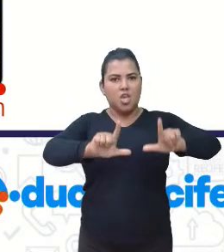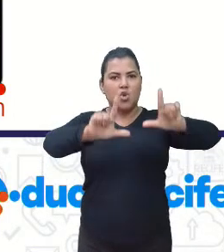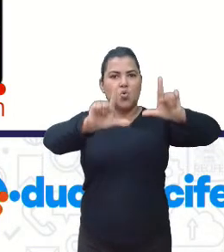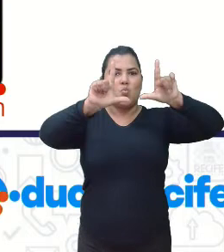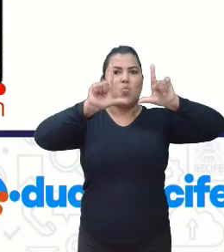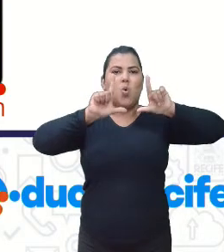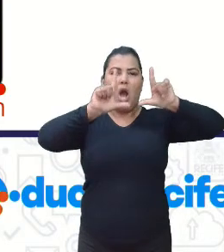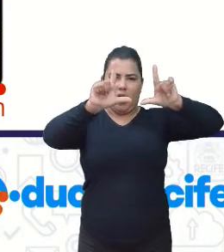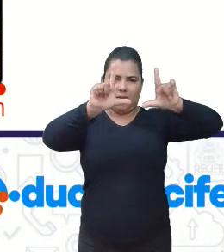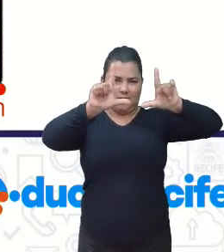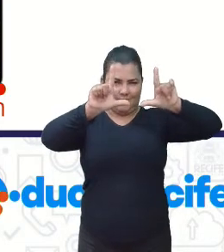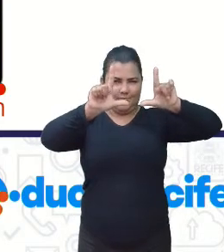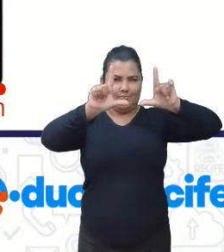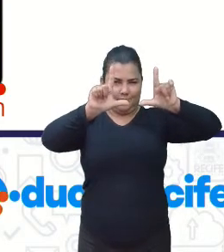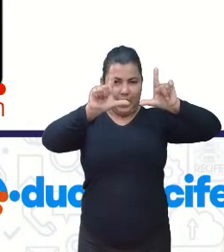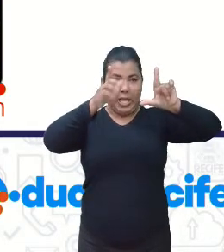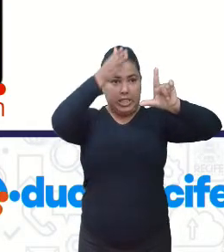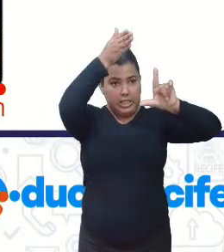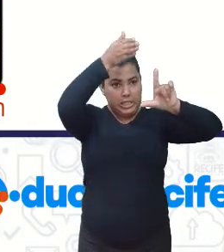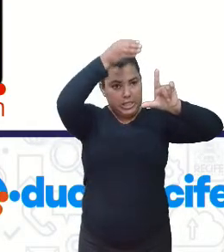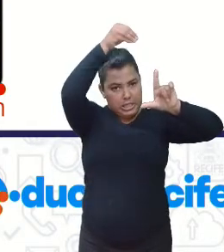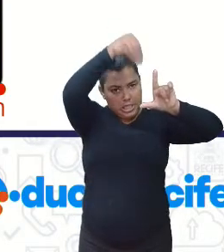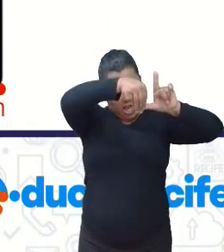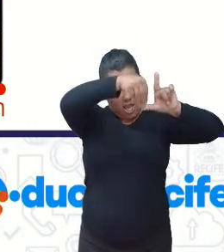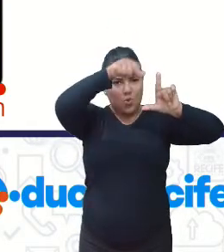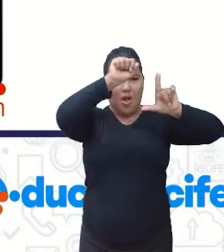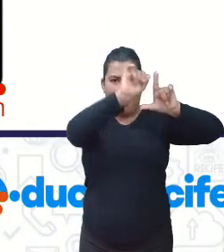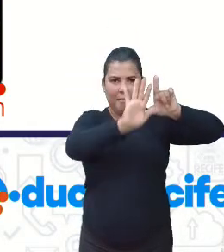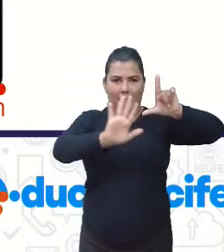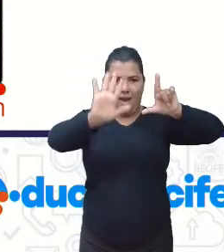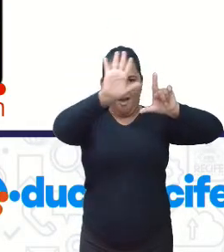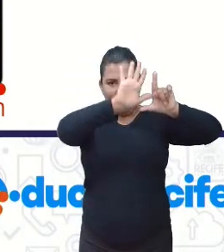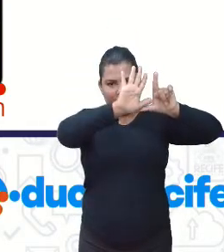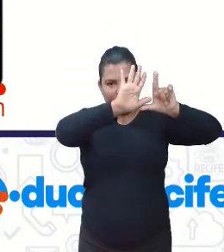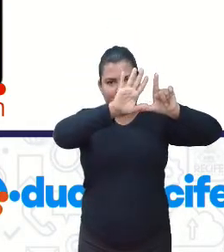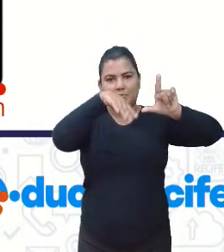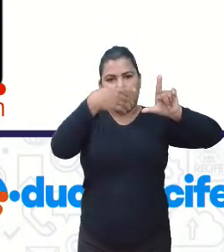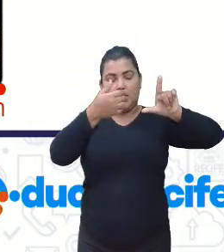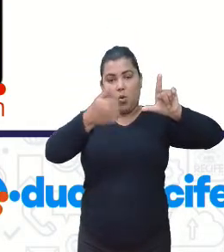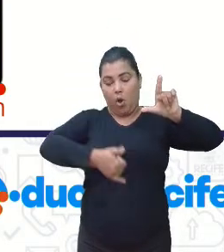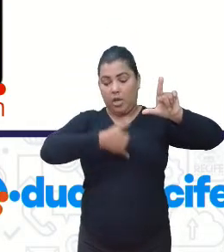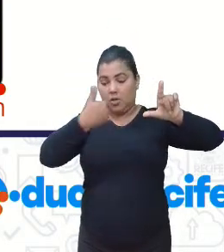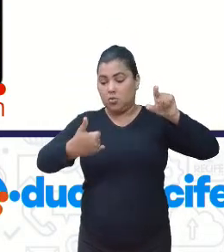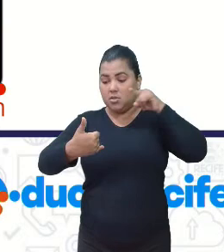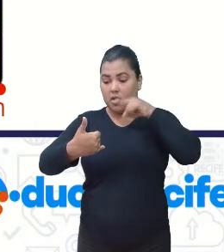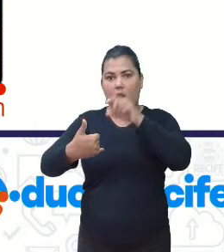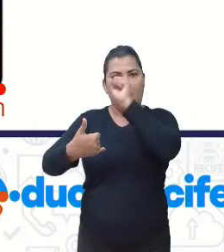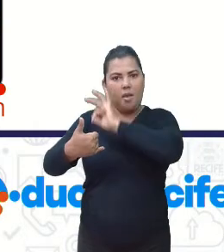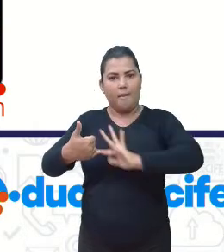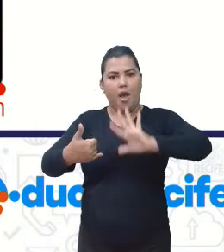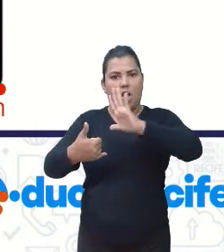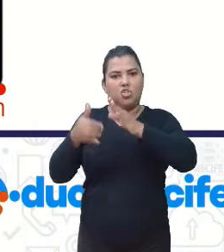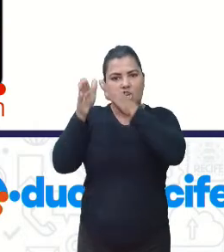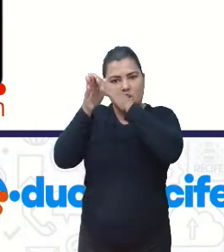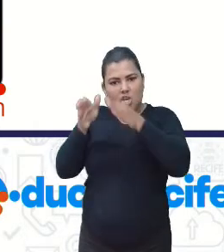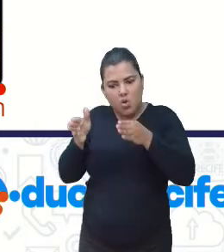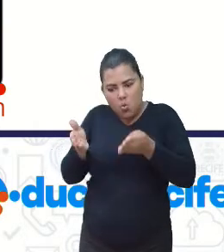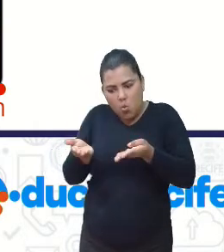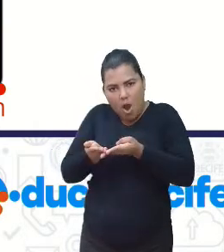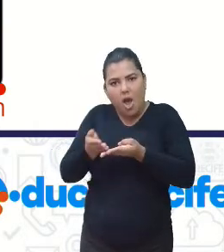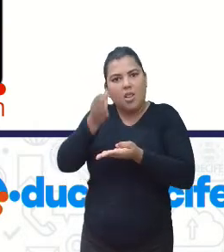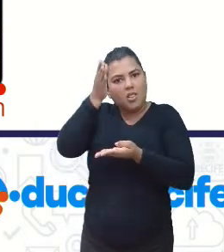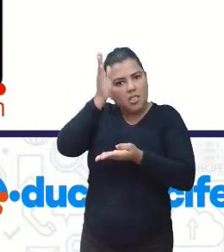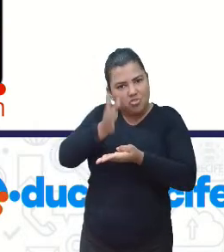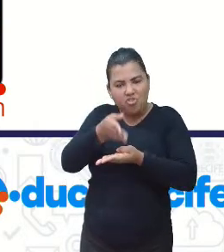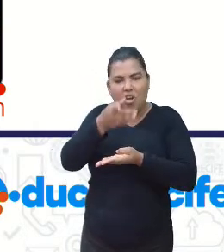aquela imagem naquele retângulo ali e ela representa a imagem que está no meu celular. Se eu transporto, como eu